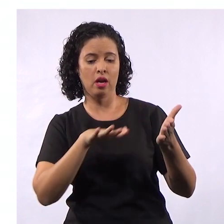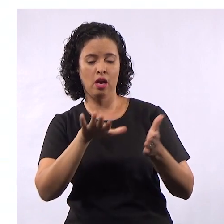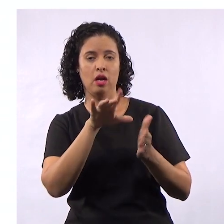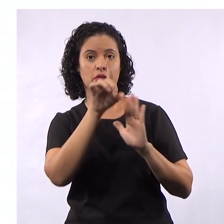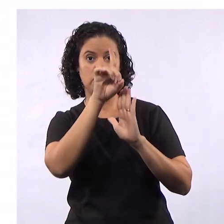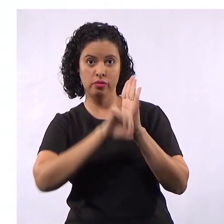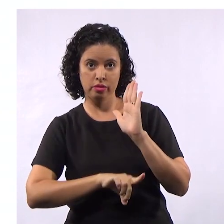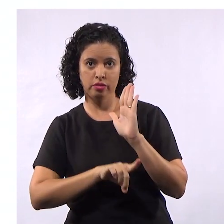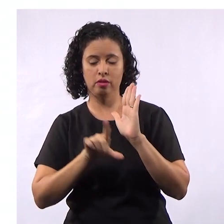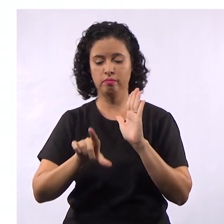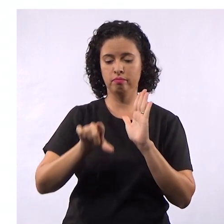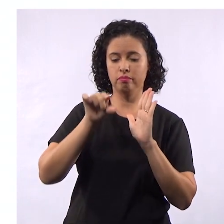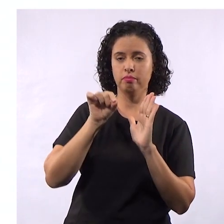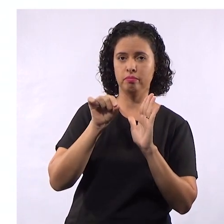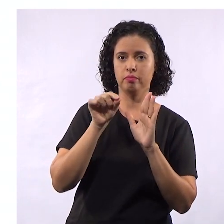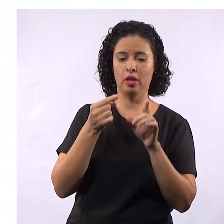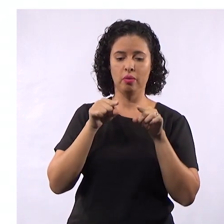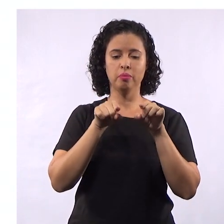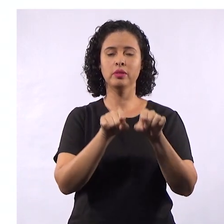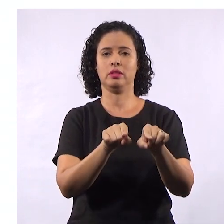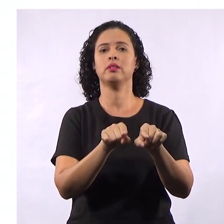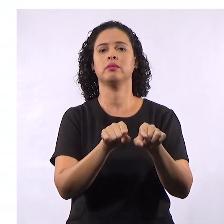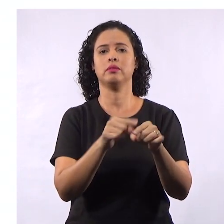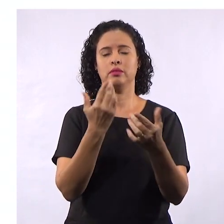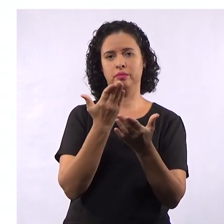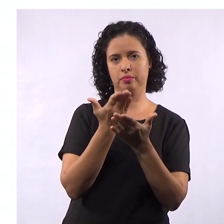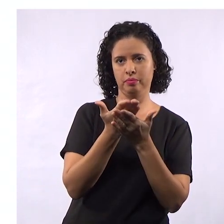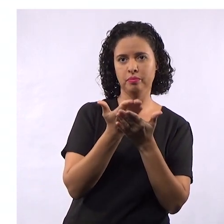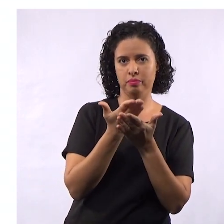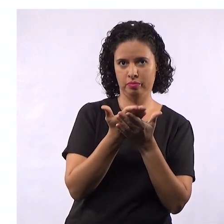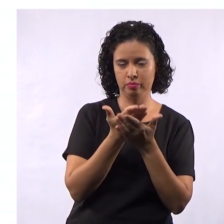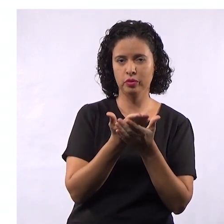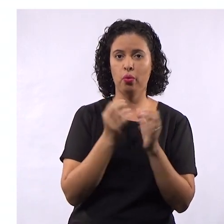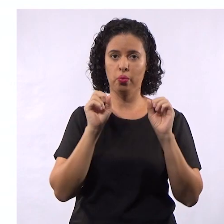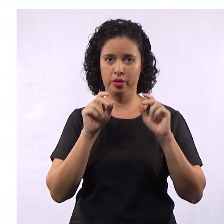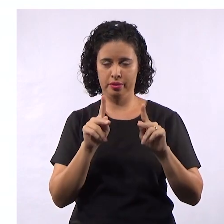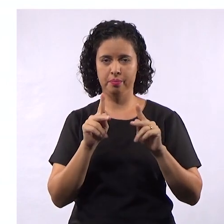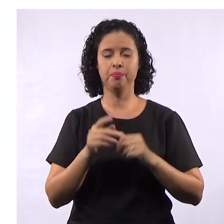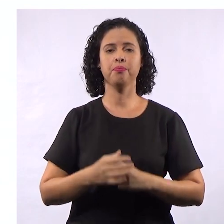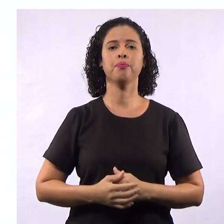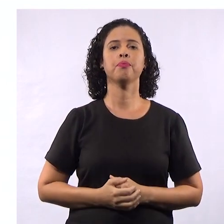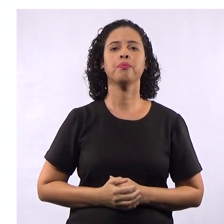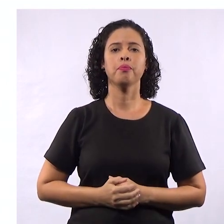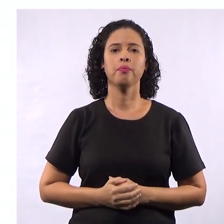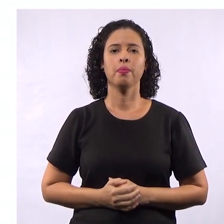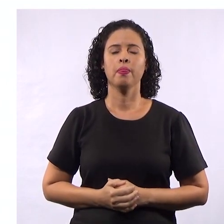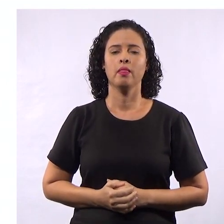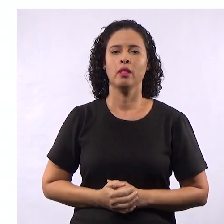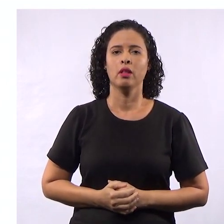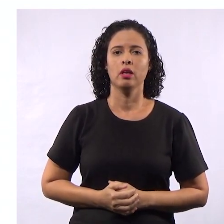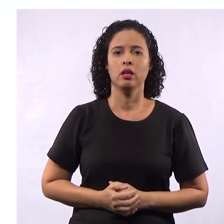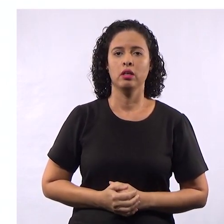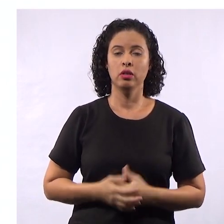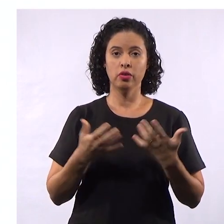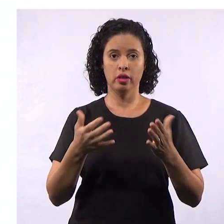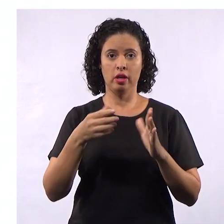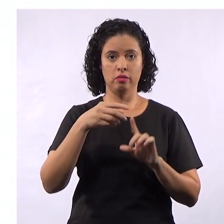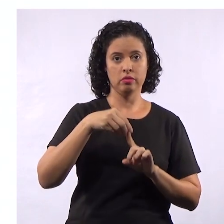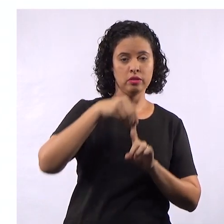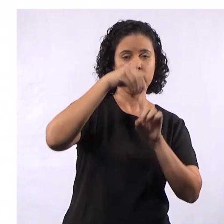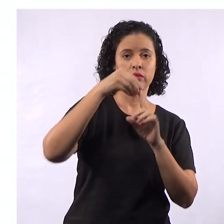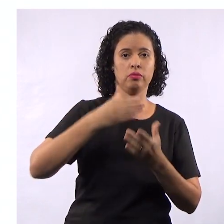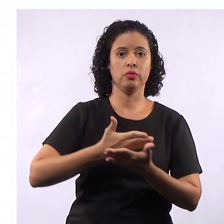escolher esse livro aqui para estar fazendo o acompanhamento aí do nosso estudo, ok? Eu quero destacar